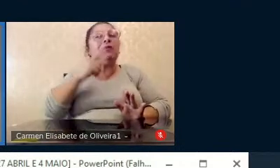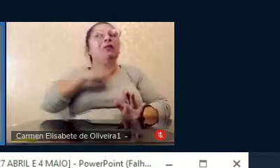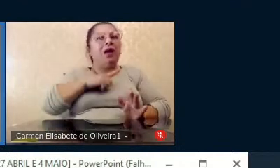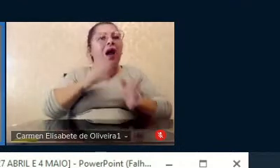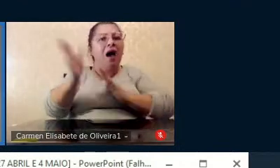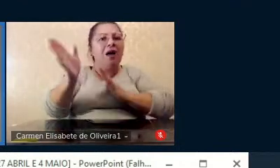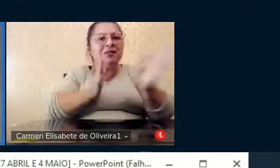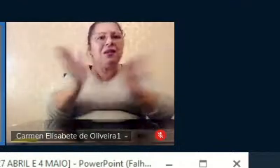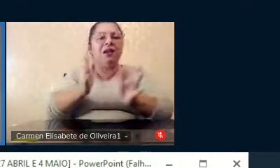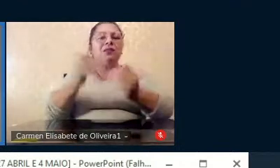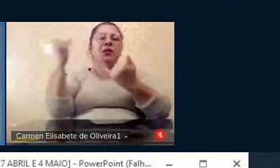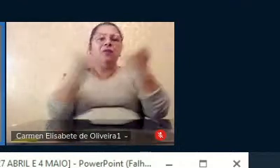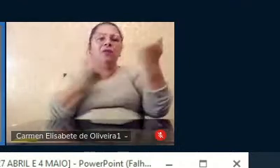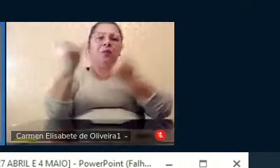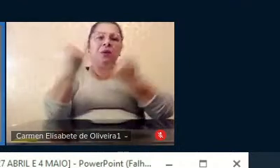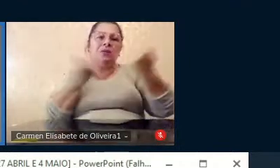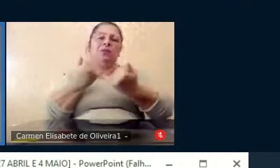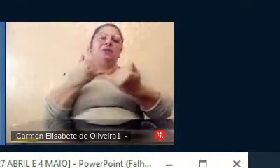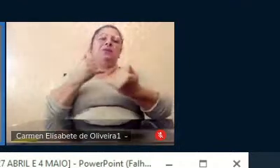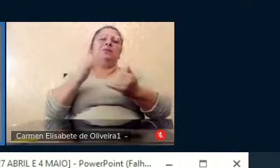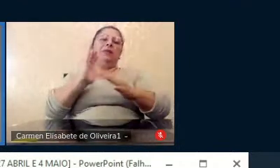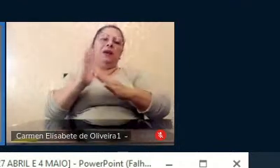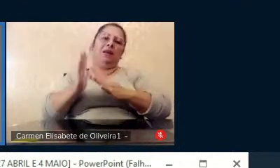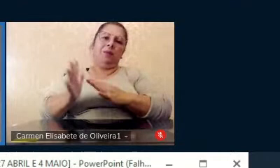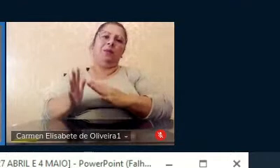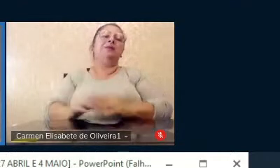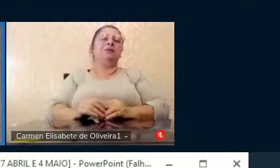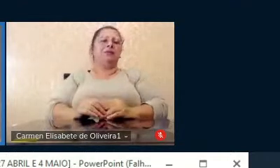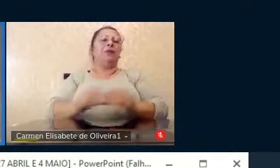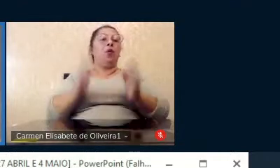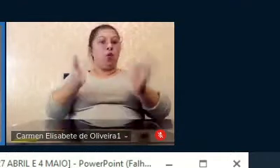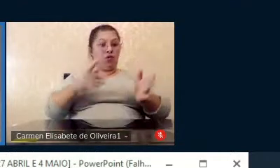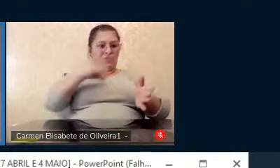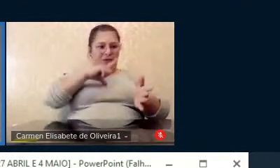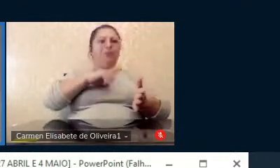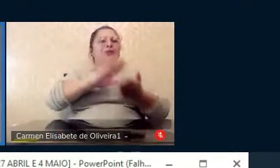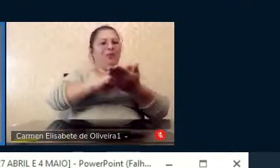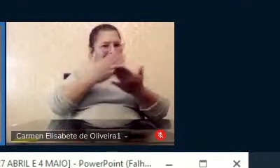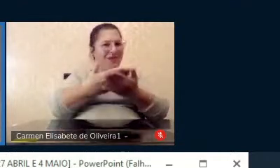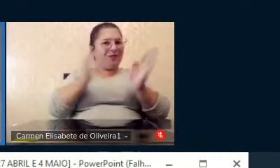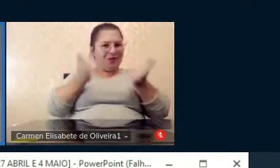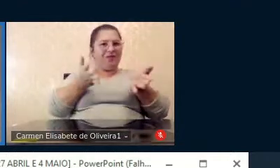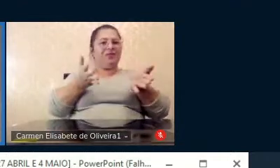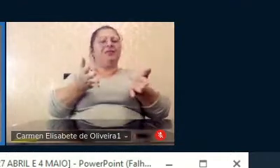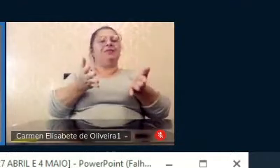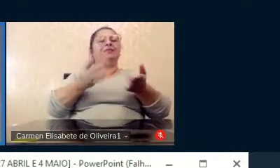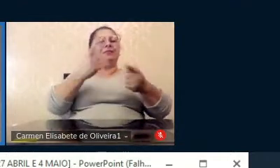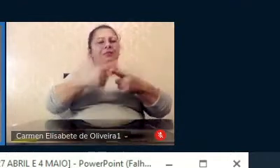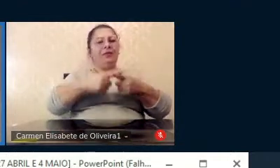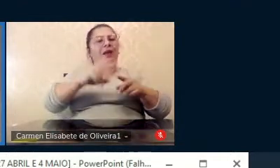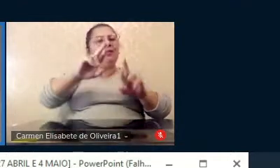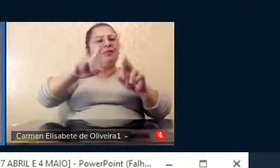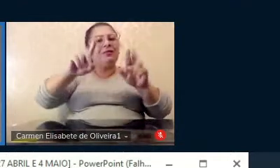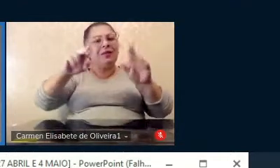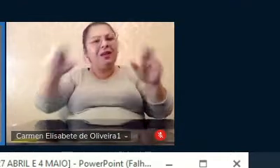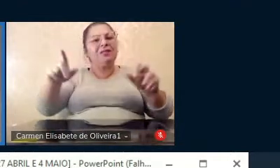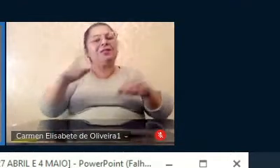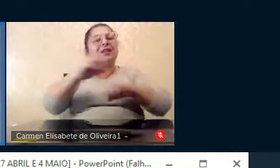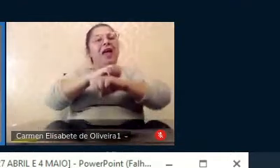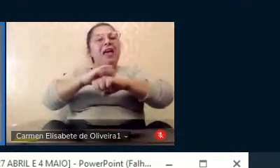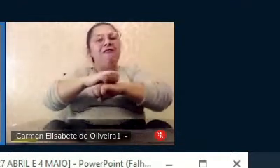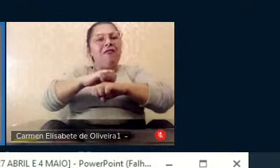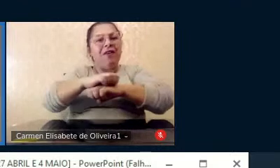informações em Libras. Por isso que nós temos hoje aqui conosco uma intérprete. E em vários